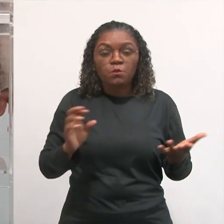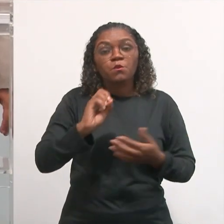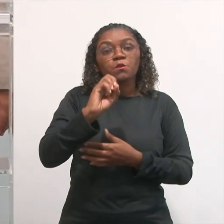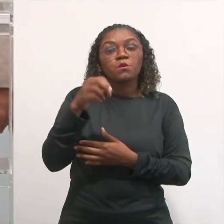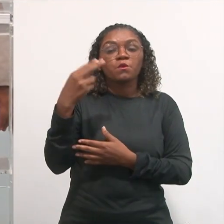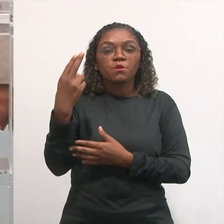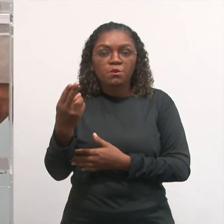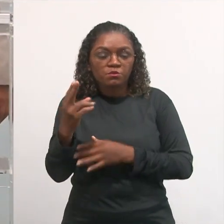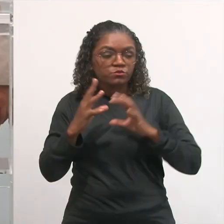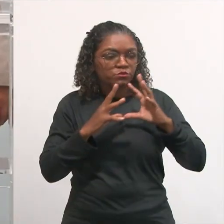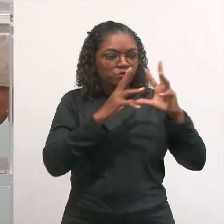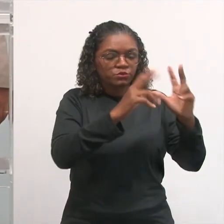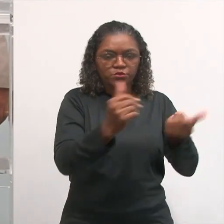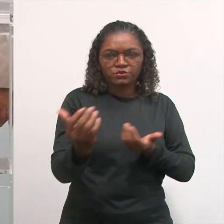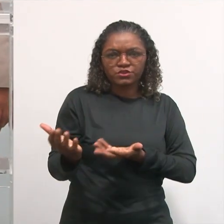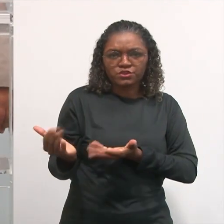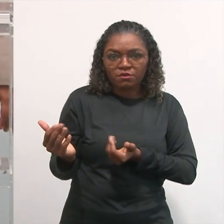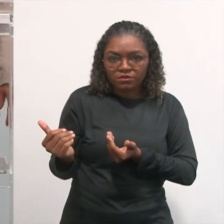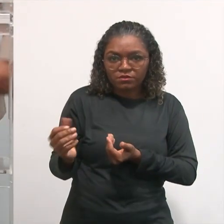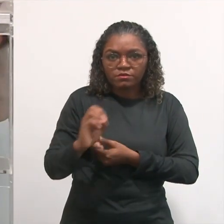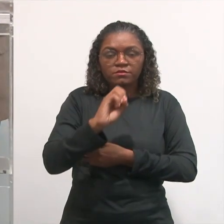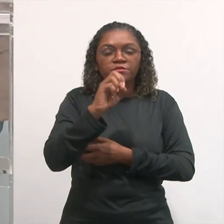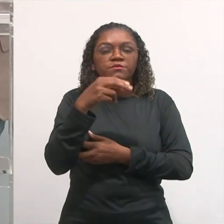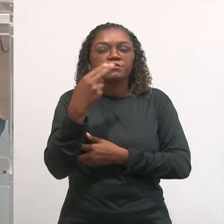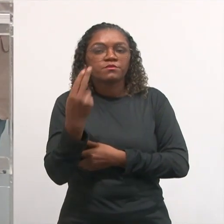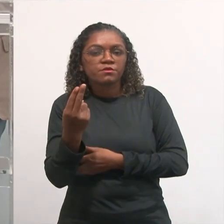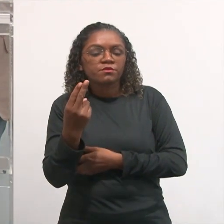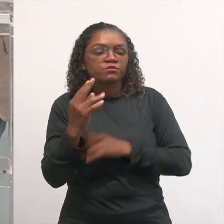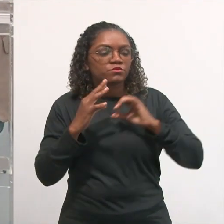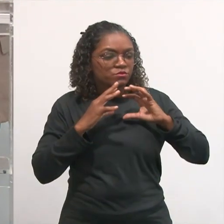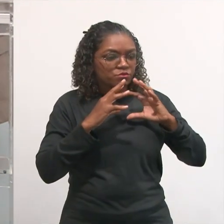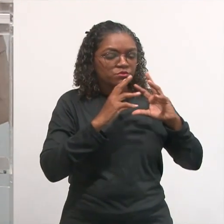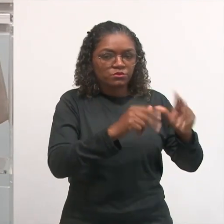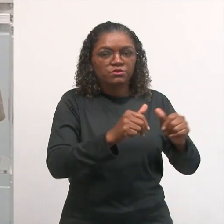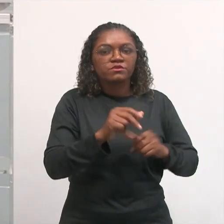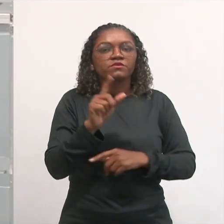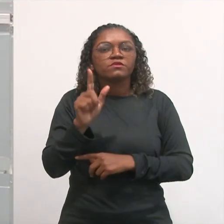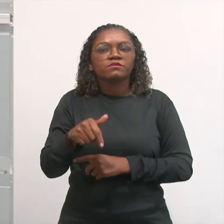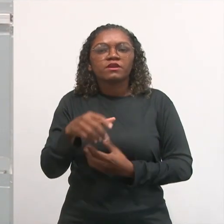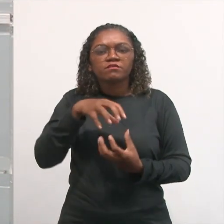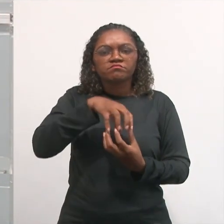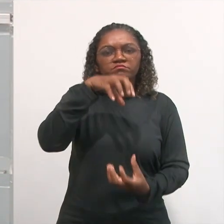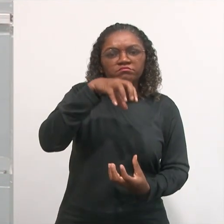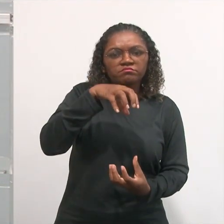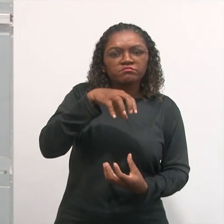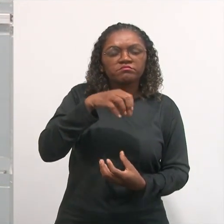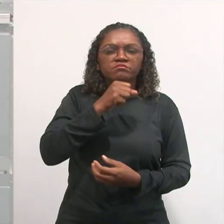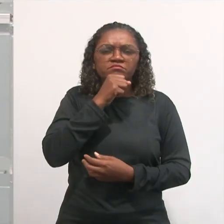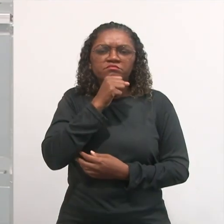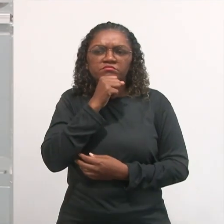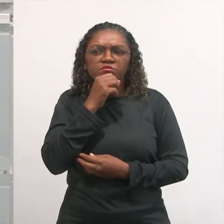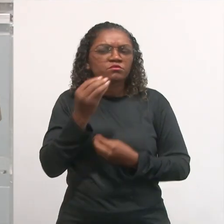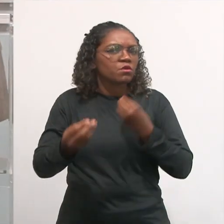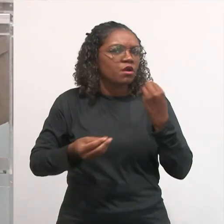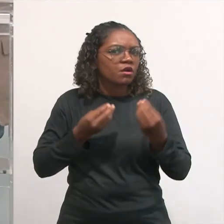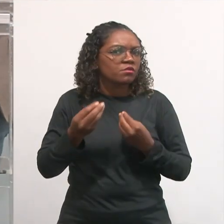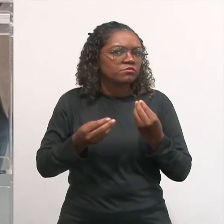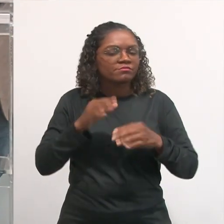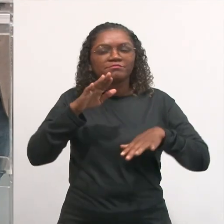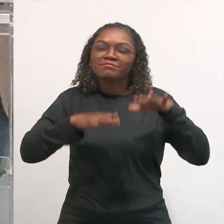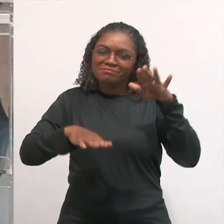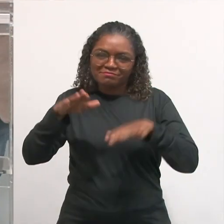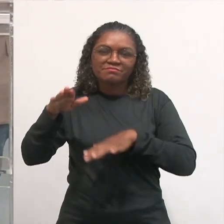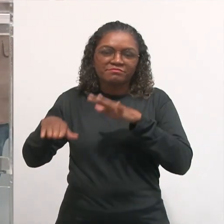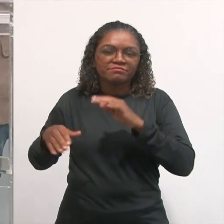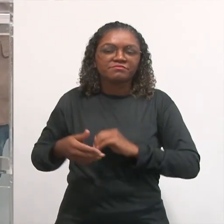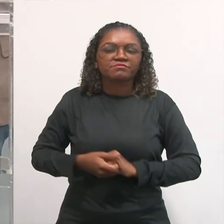todos jovens? Eram todos pessoas mais idosas? Entendeu? Então, depende muito.